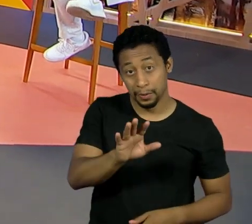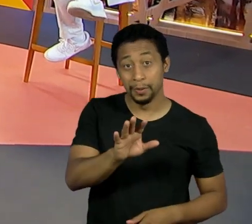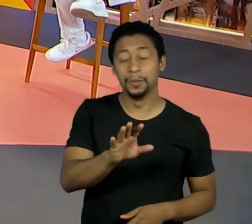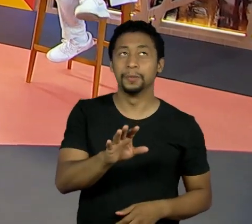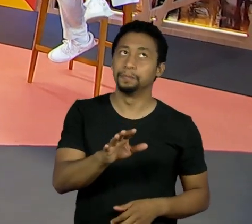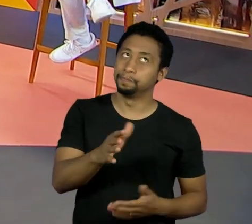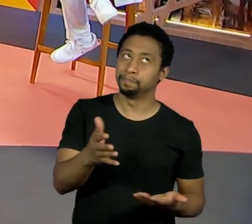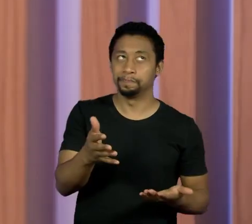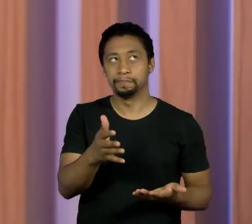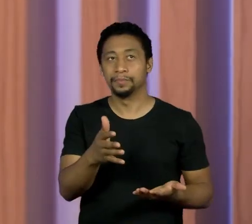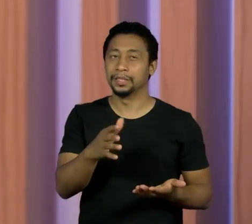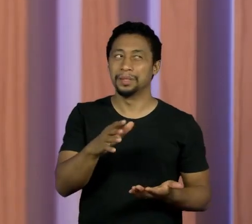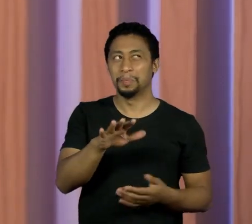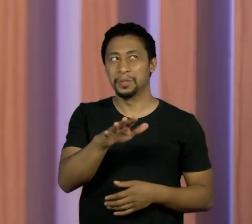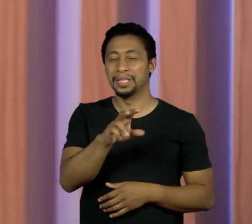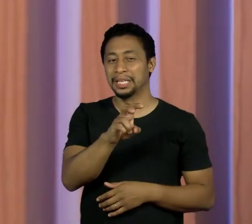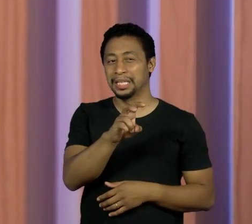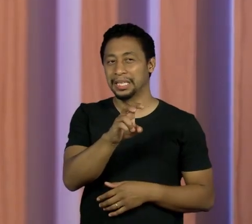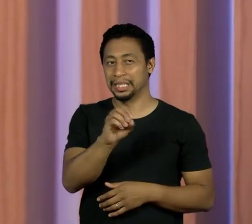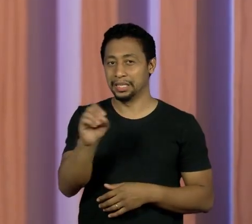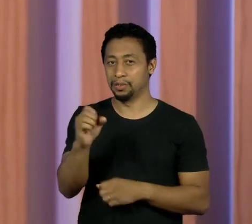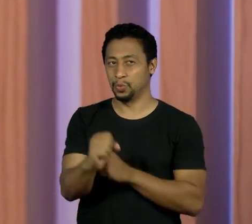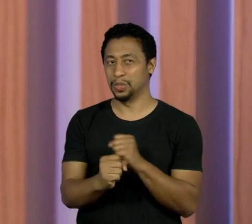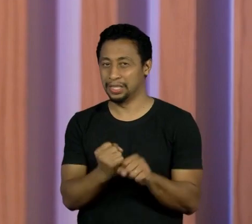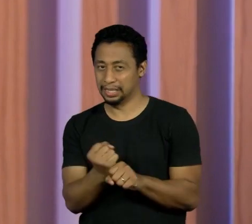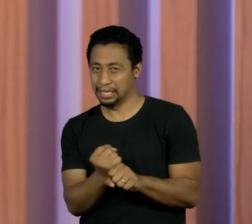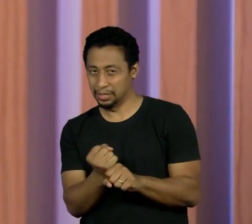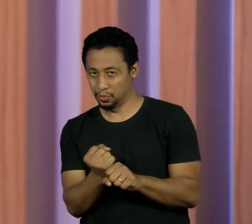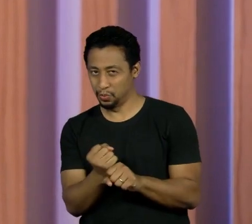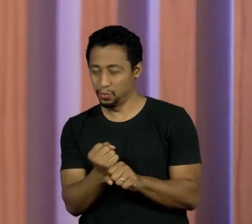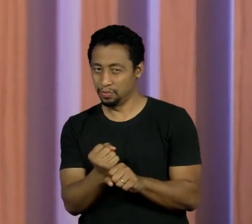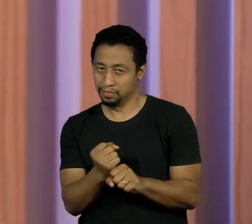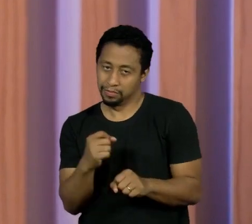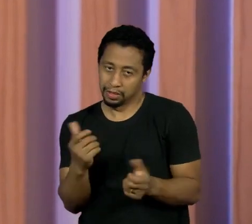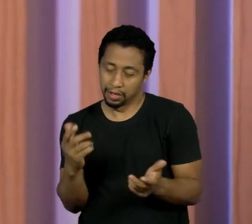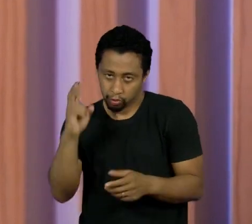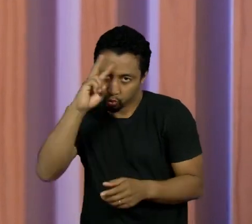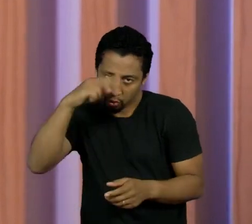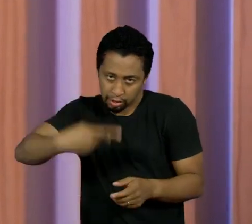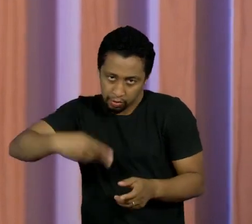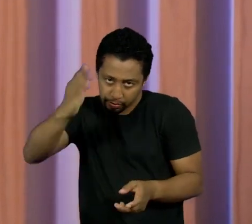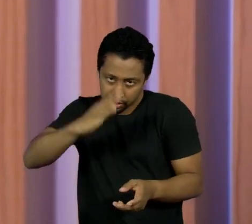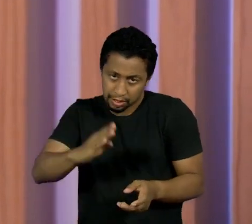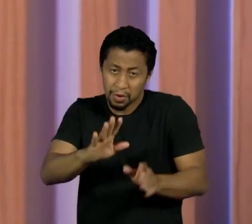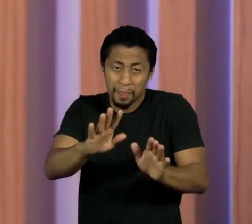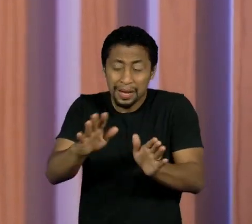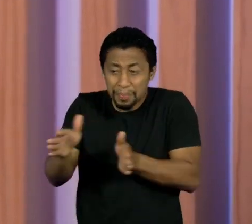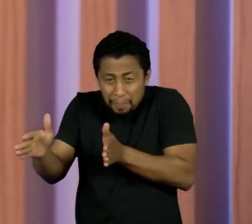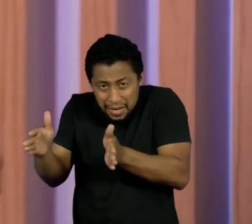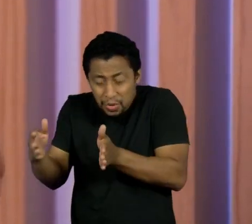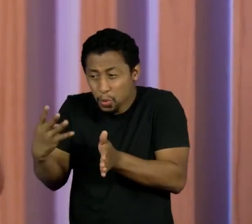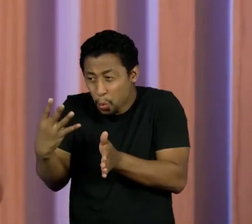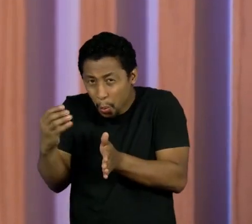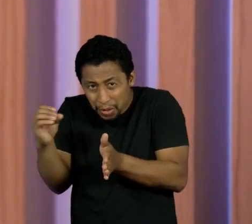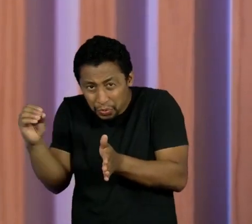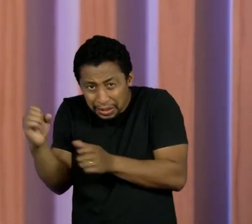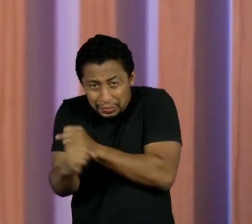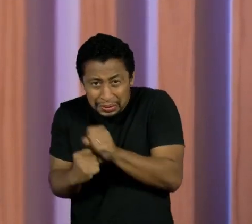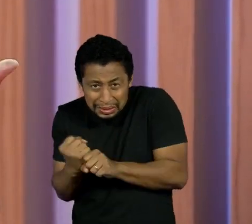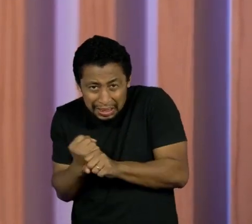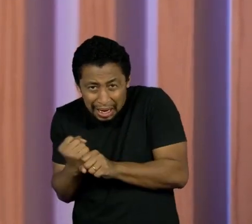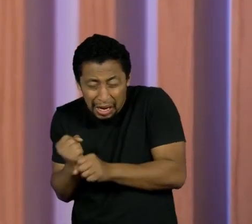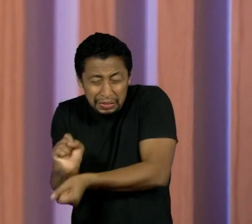anos, e quase 400 foi de escravidão. Então, você ouve o